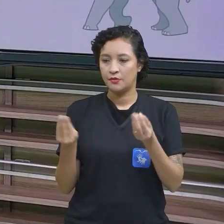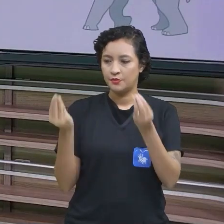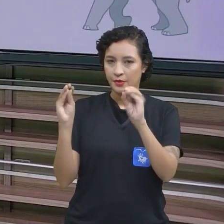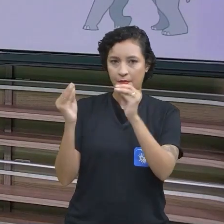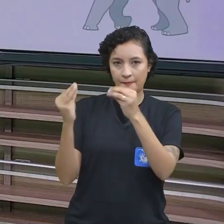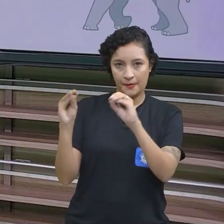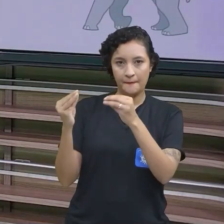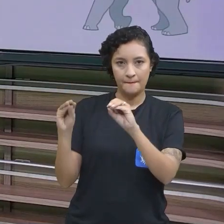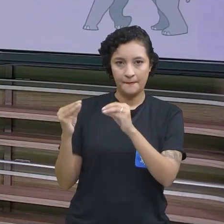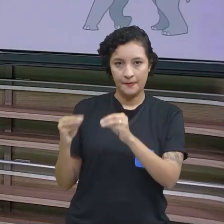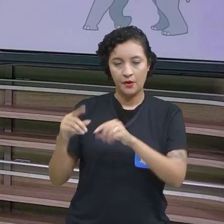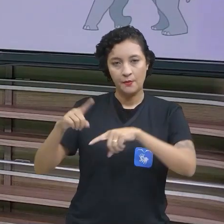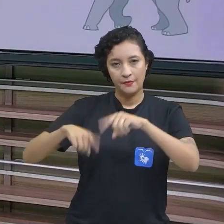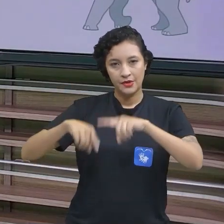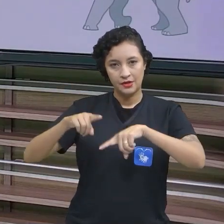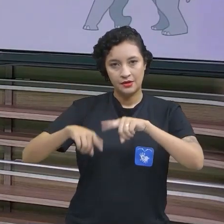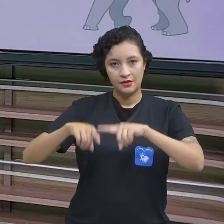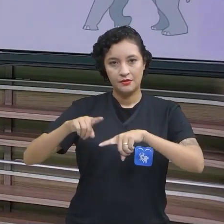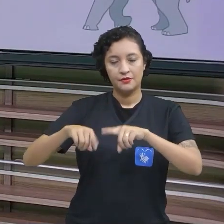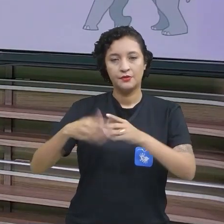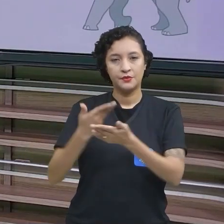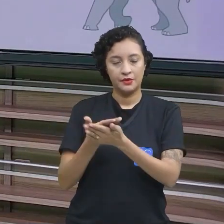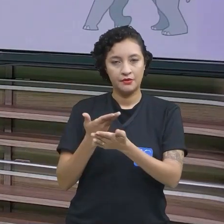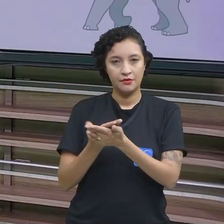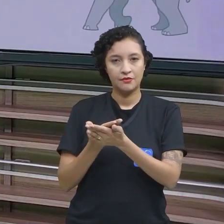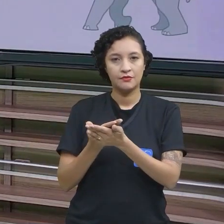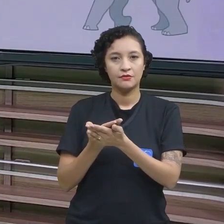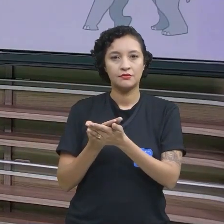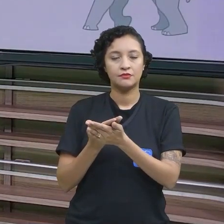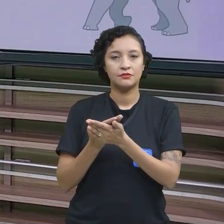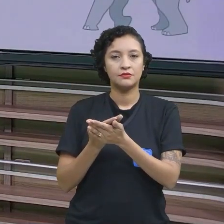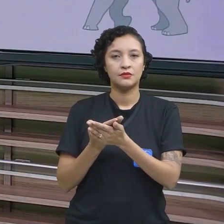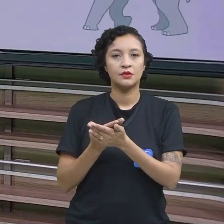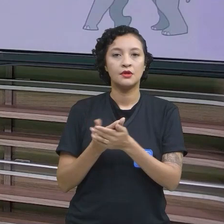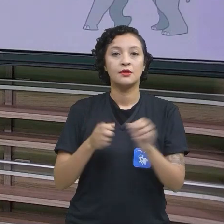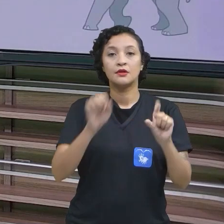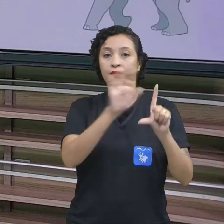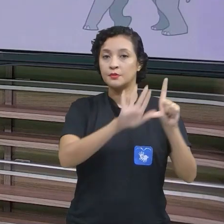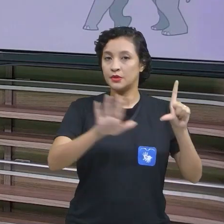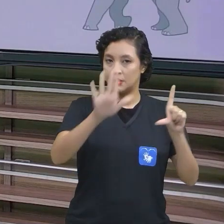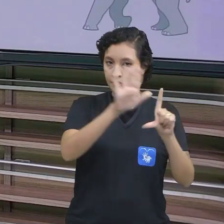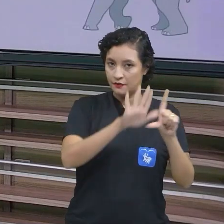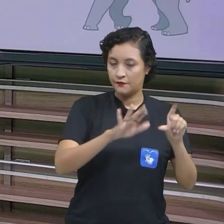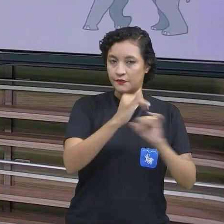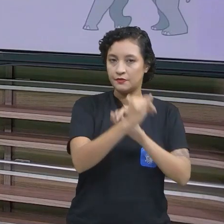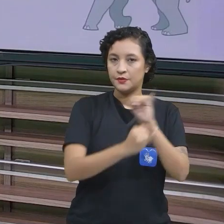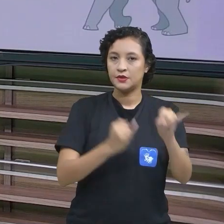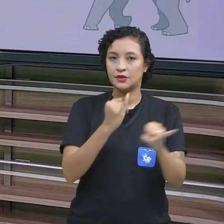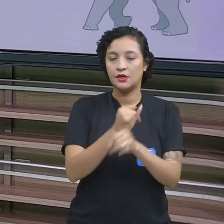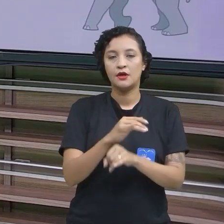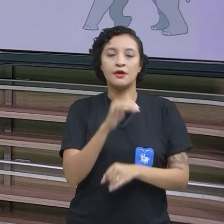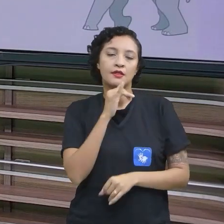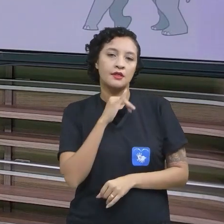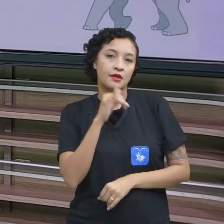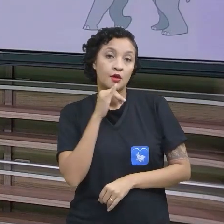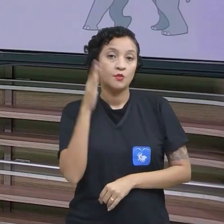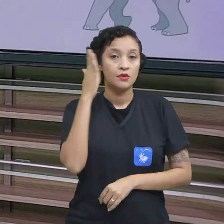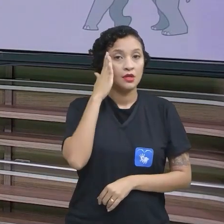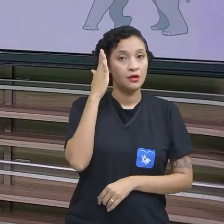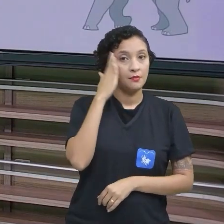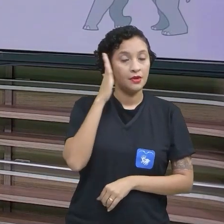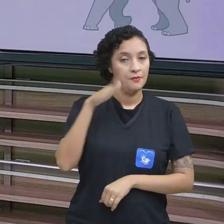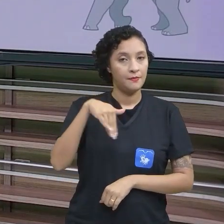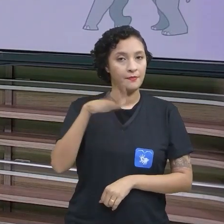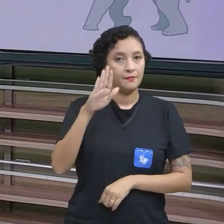cartelas, né? Tudo aquilo que nós vimos na aula, nas nossas plataformas digitais, como o Saber Mais. E é importante que